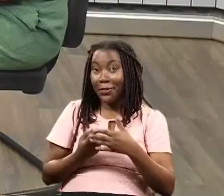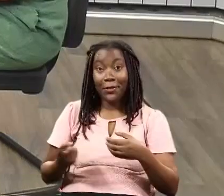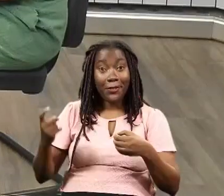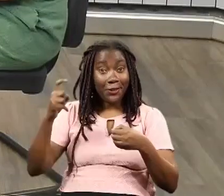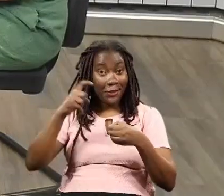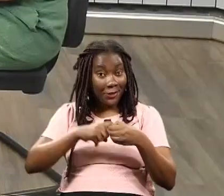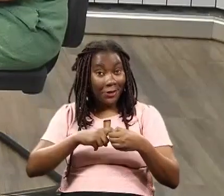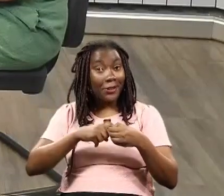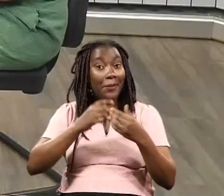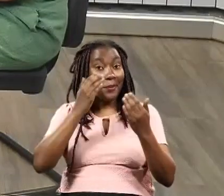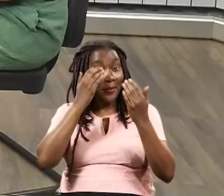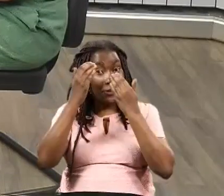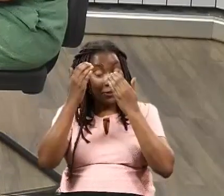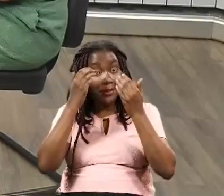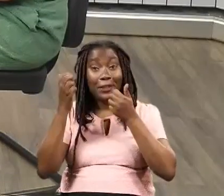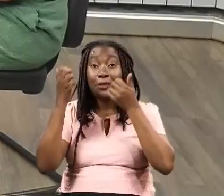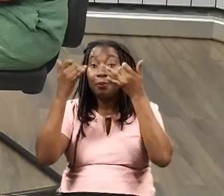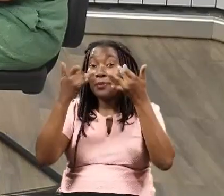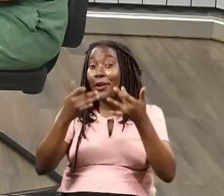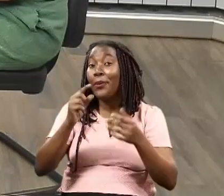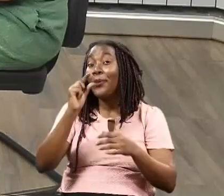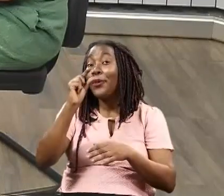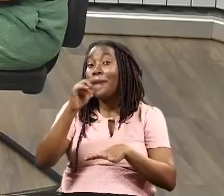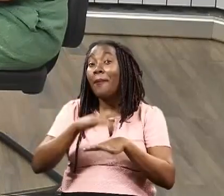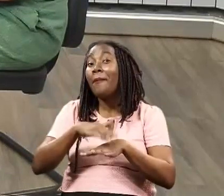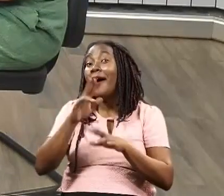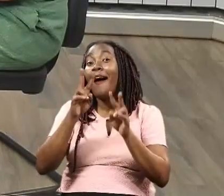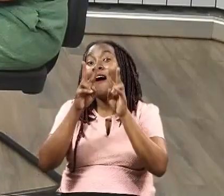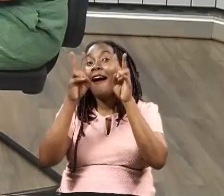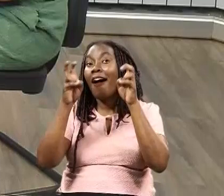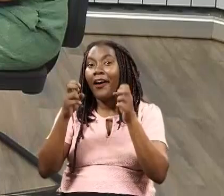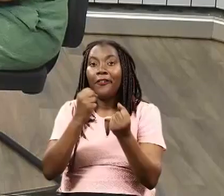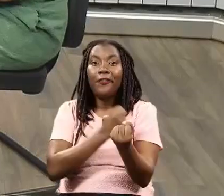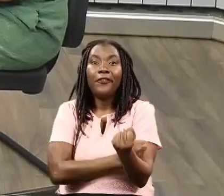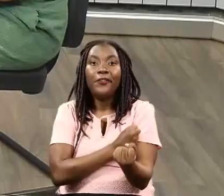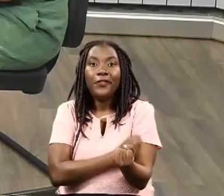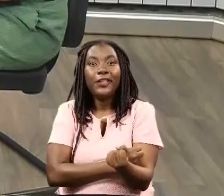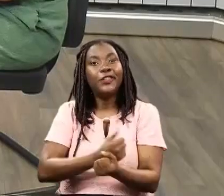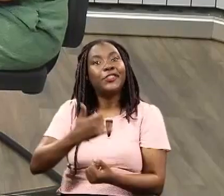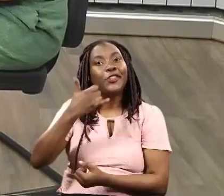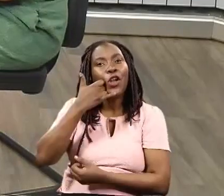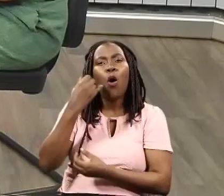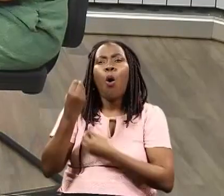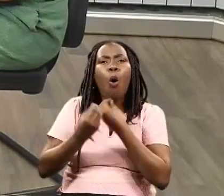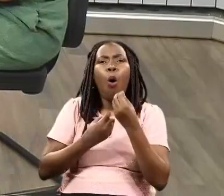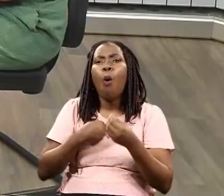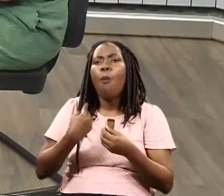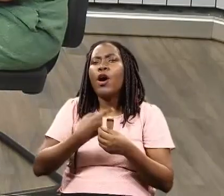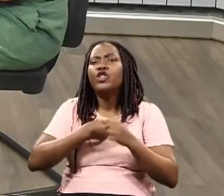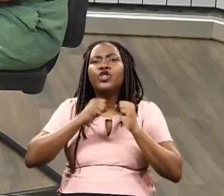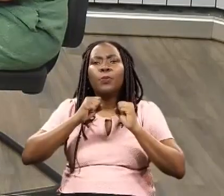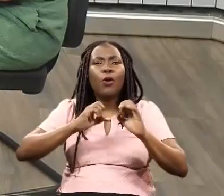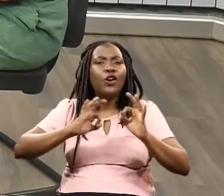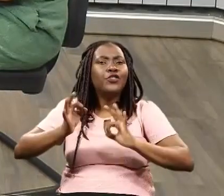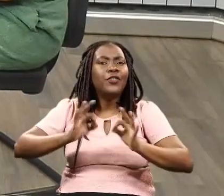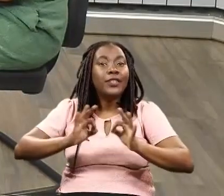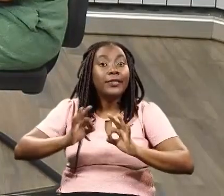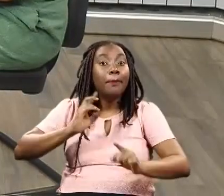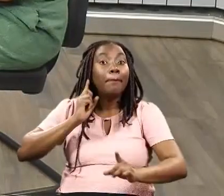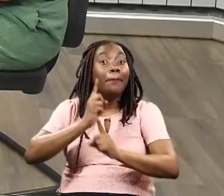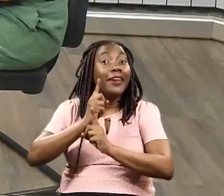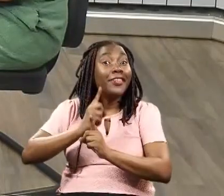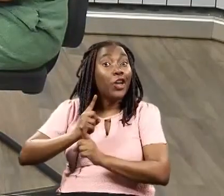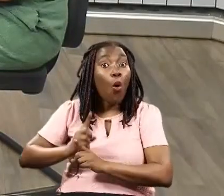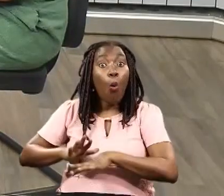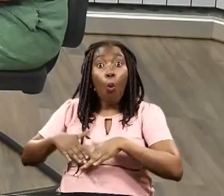com a psicóloga para falar um pouquinho mais sobre essa questão do vício, do celular, como é que a gente pode fazer para identificar